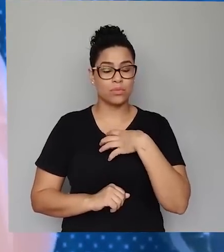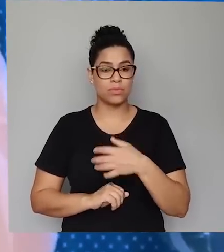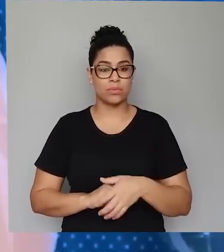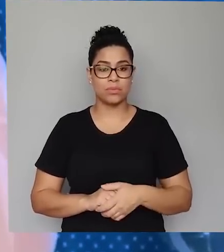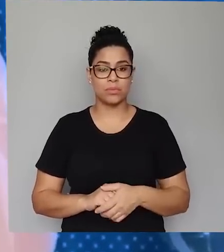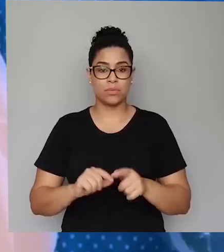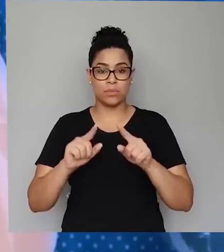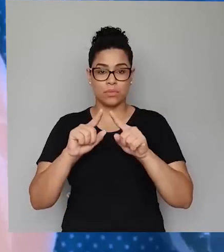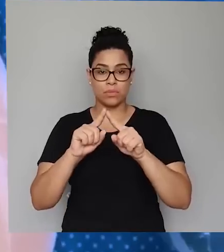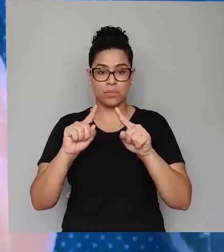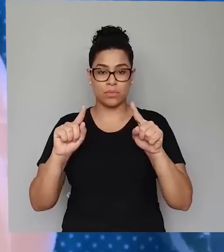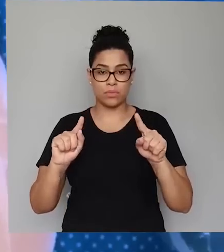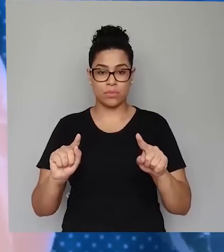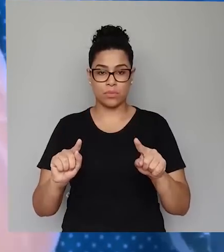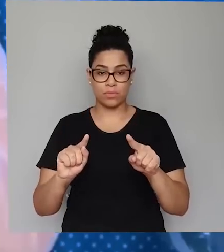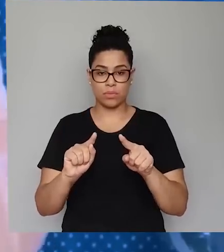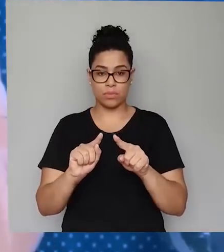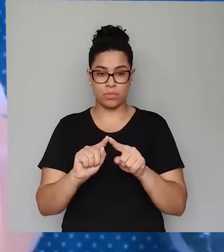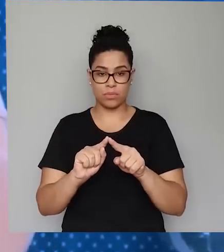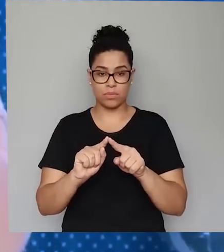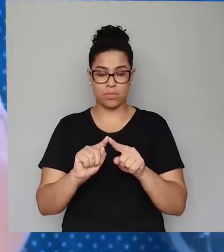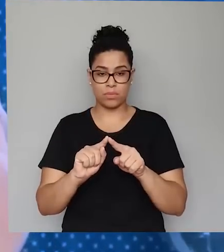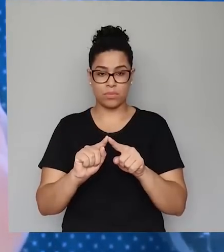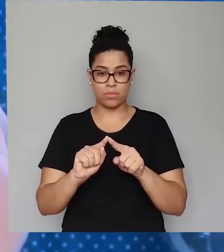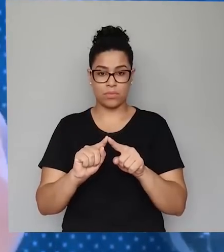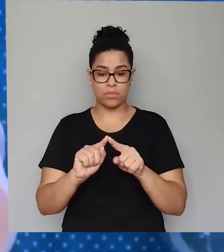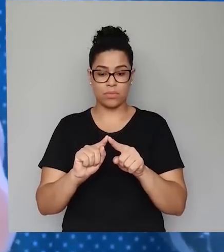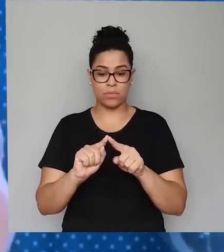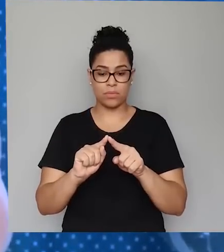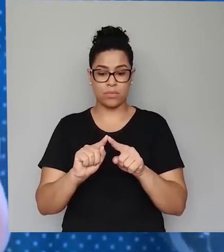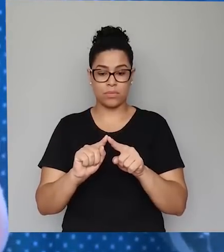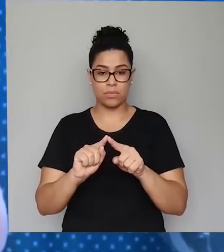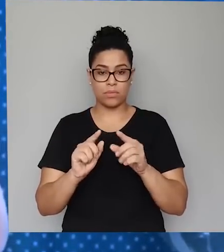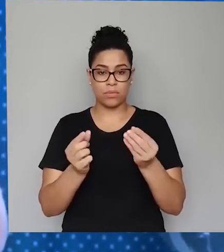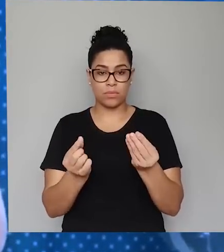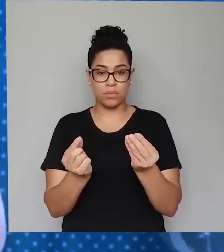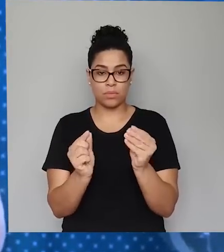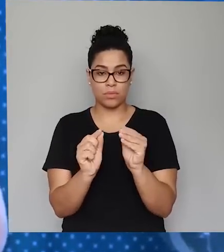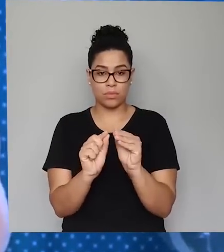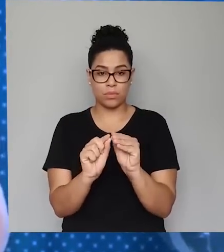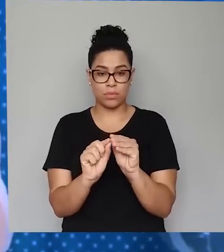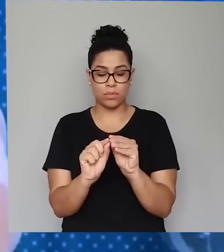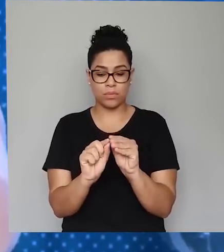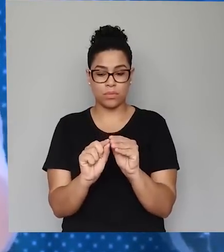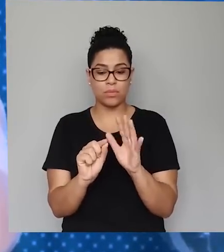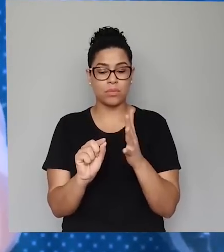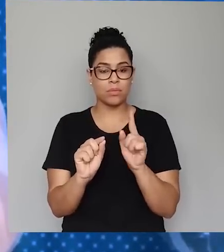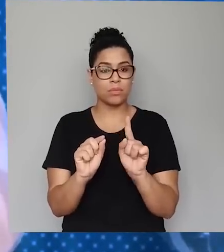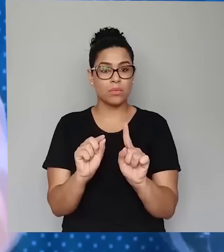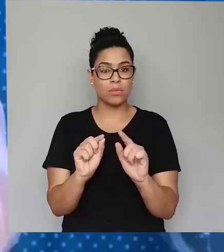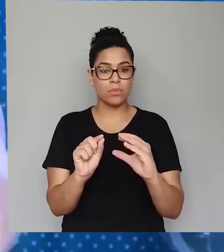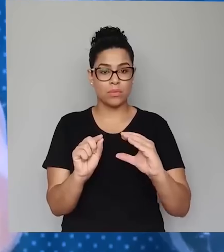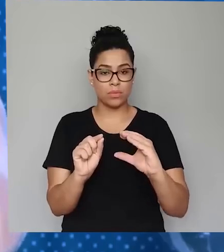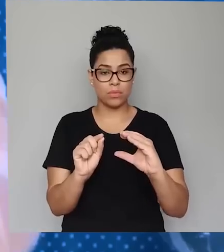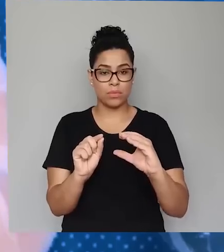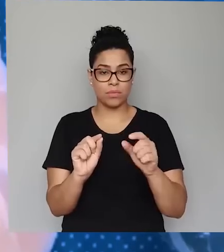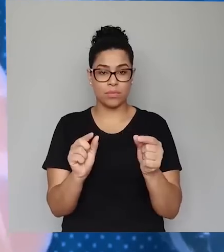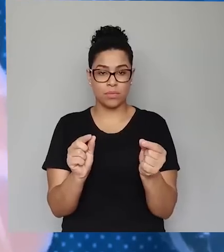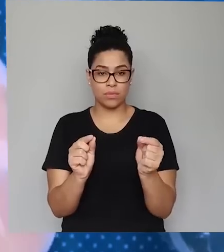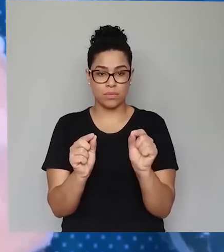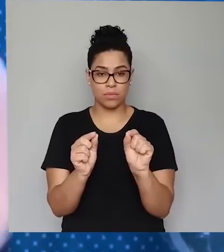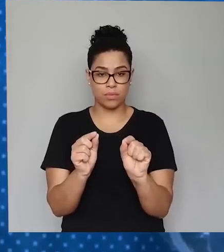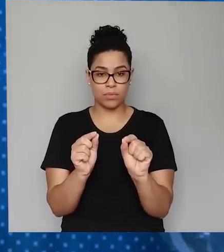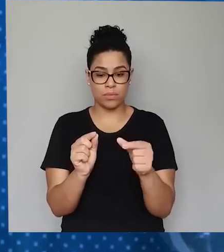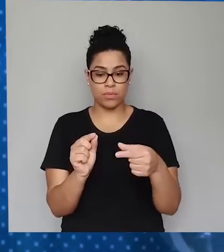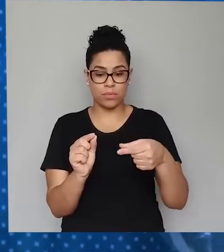pegar um pedacinho de papel e vamos dobrar aproximadamente 1 centímetro. Vejam,